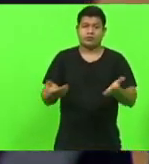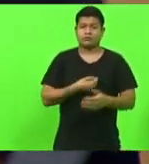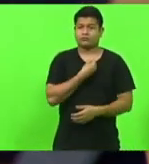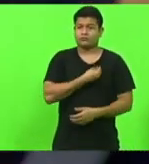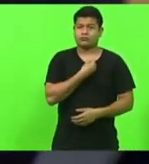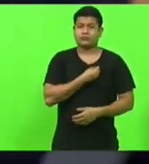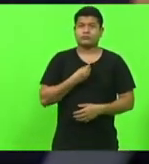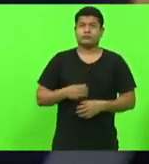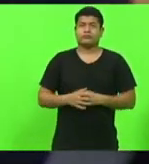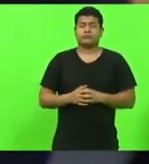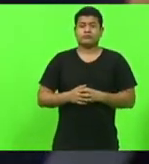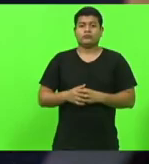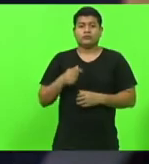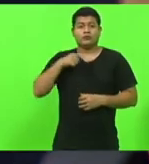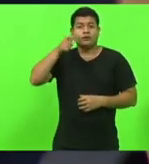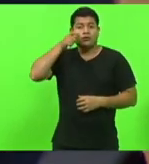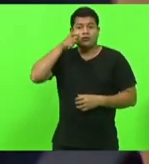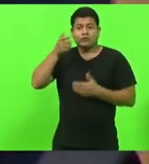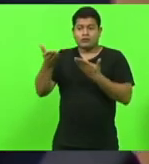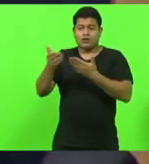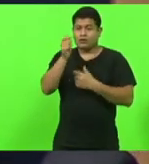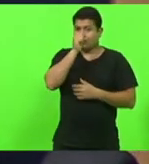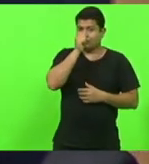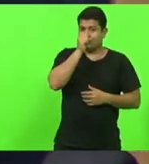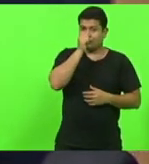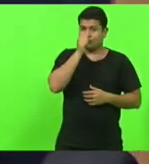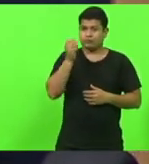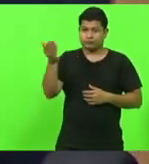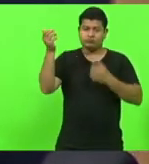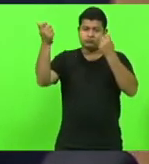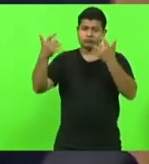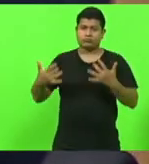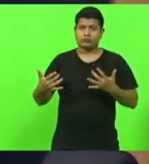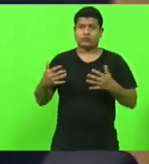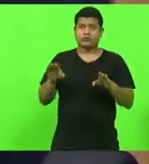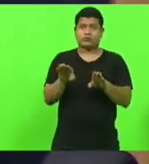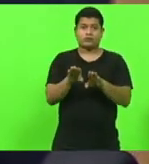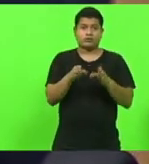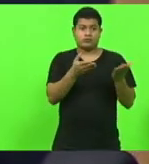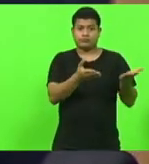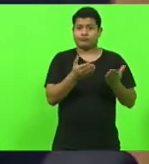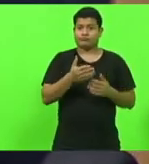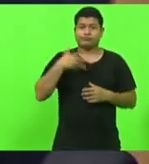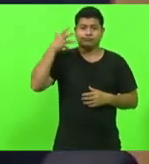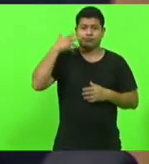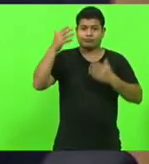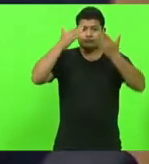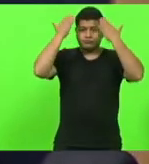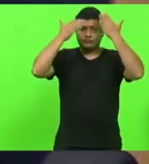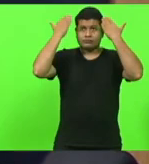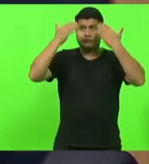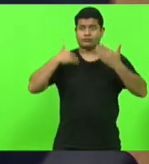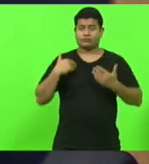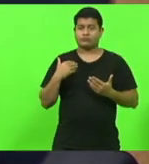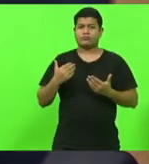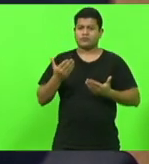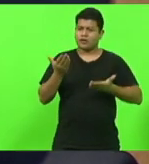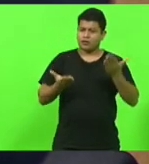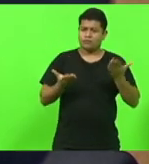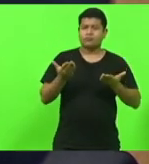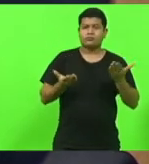Vou acompanhar o deputado João Amin, fala o deputado José Milton Schaefer, muito contundente